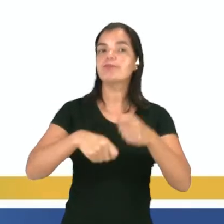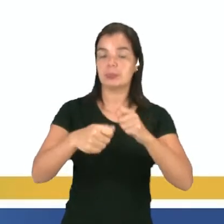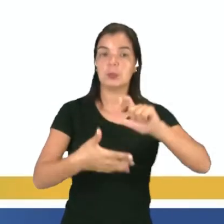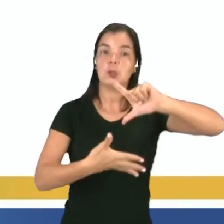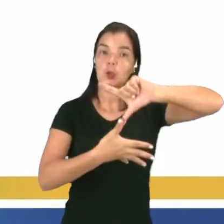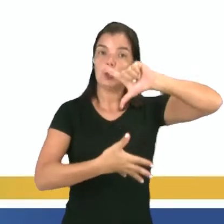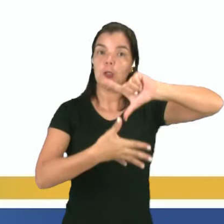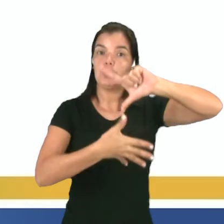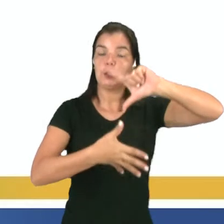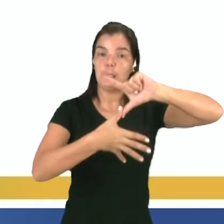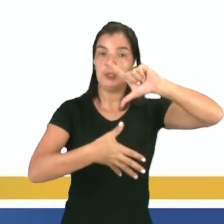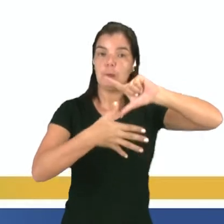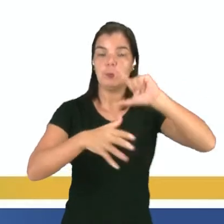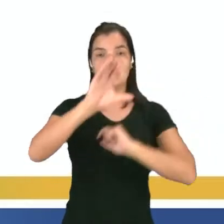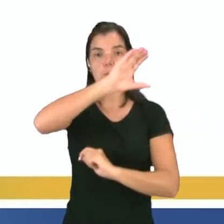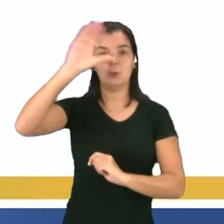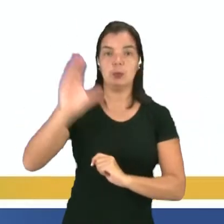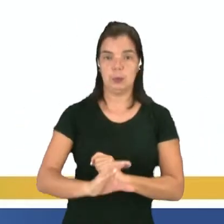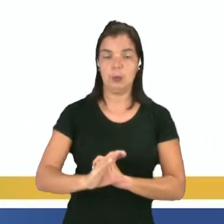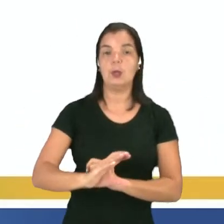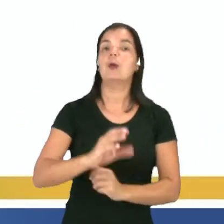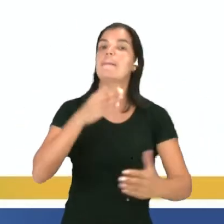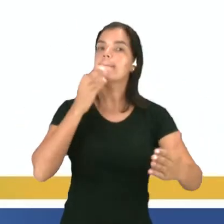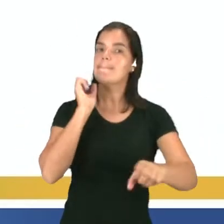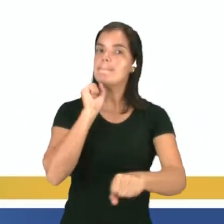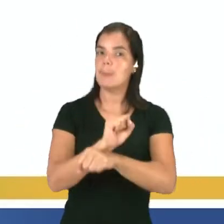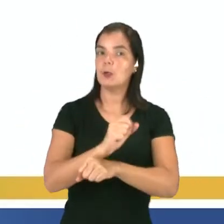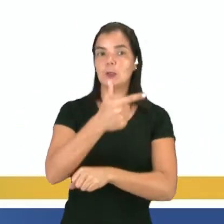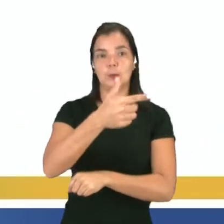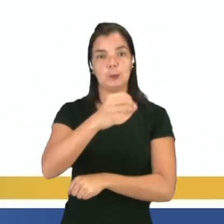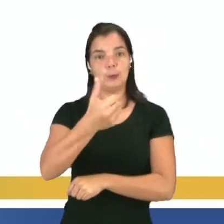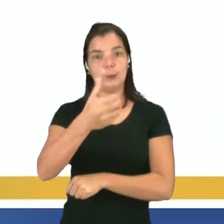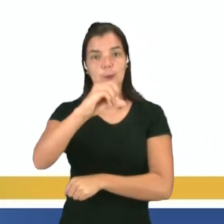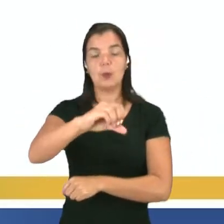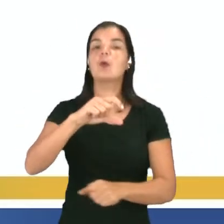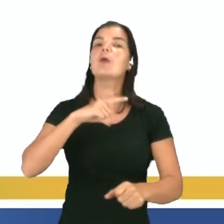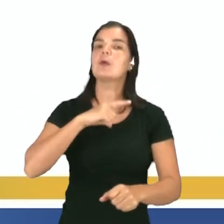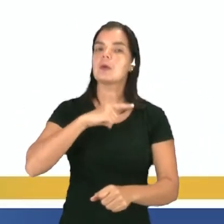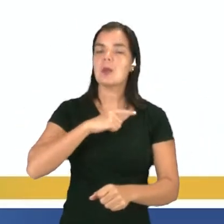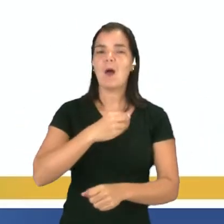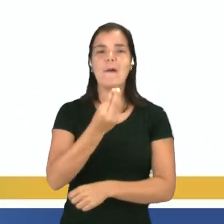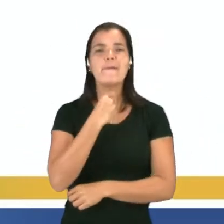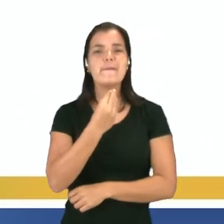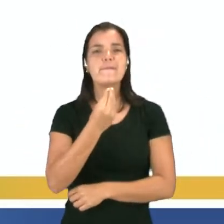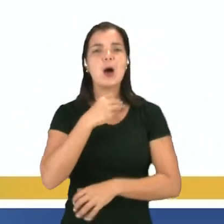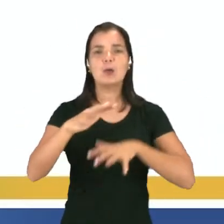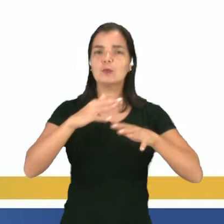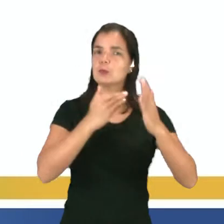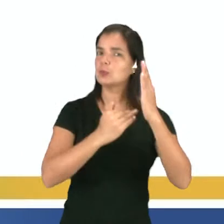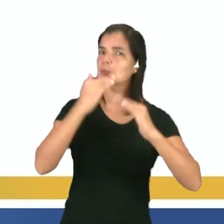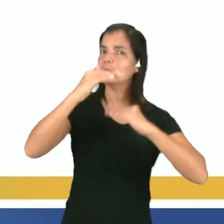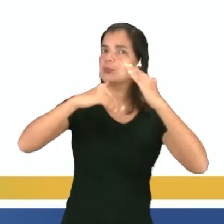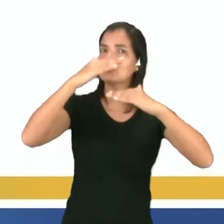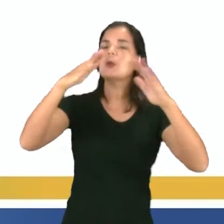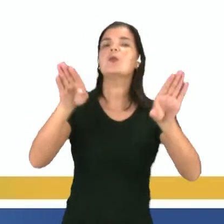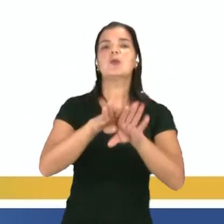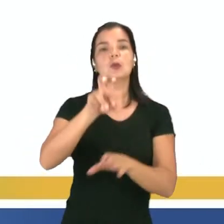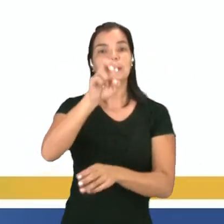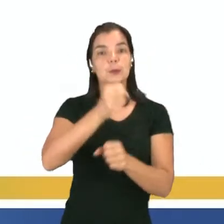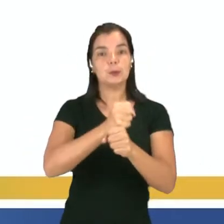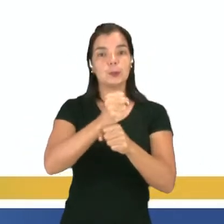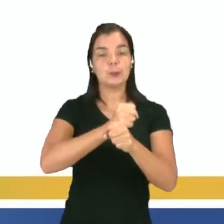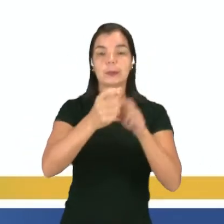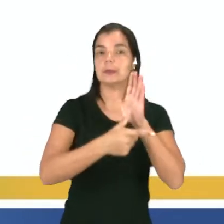Latina e Caribe estagnou em 2019, o que manteve a fraca dinâmica de crescimento dos 5